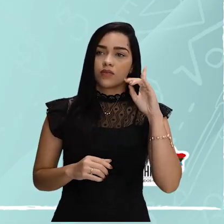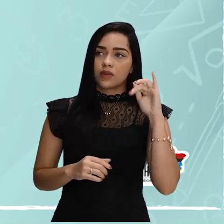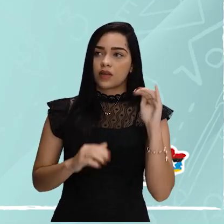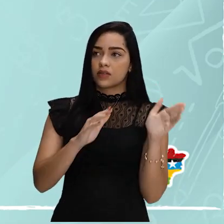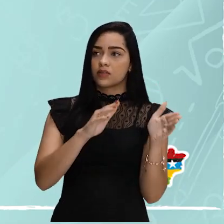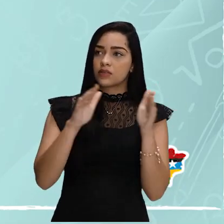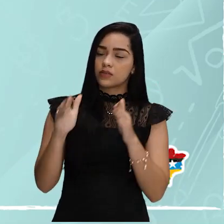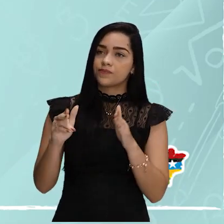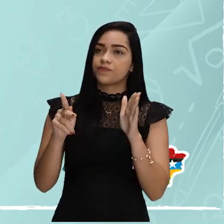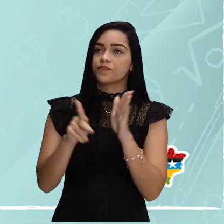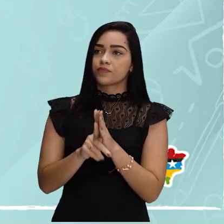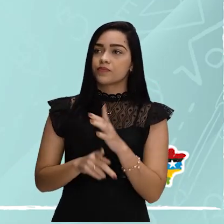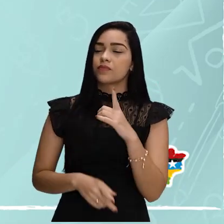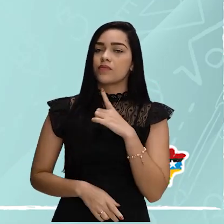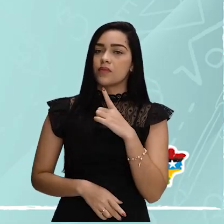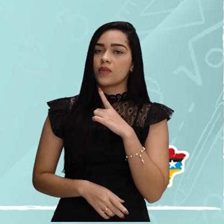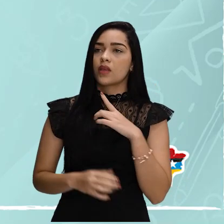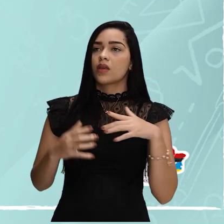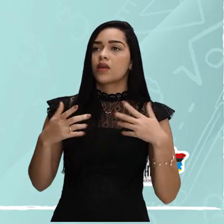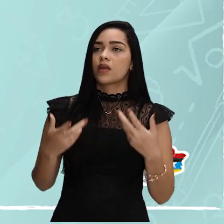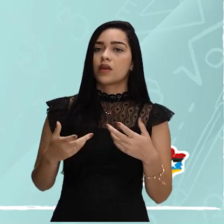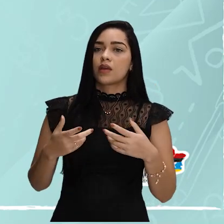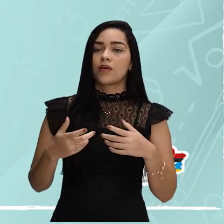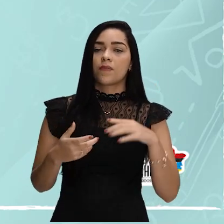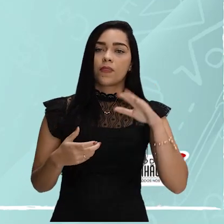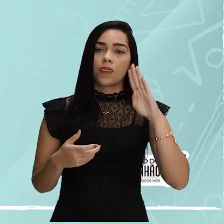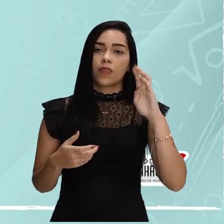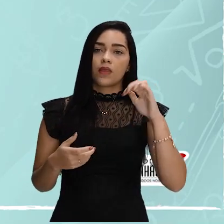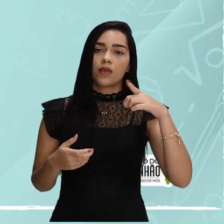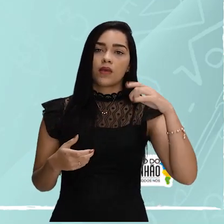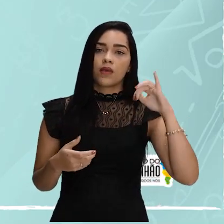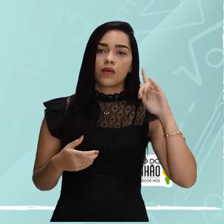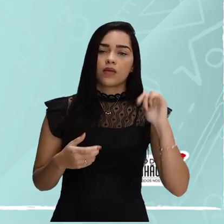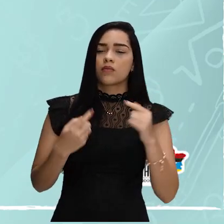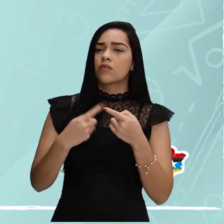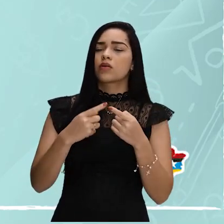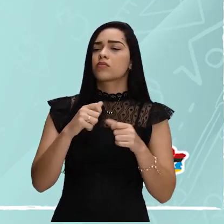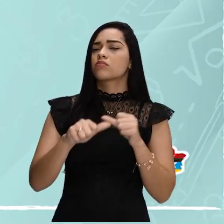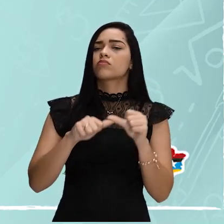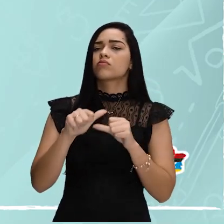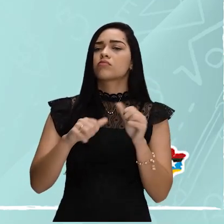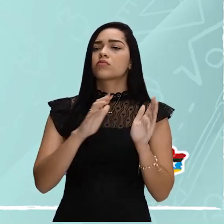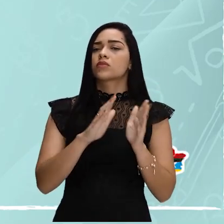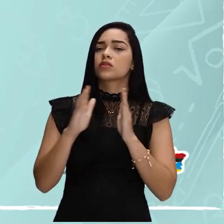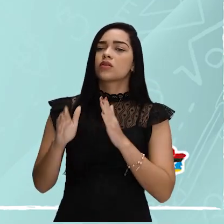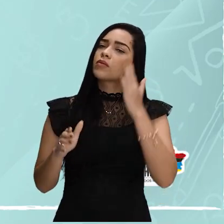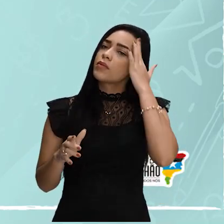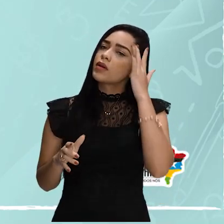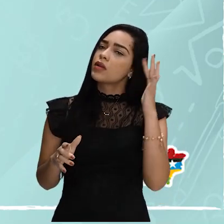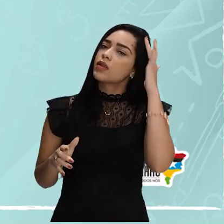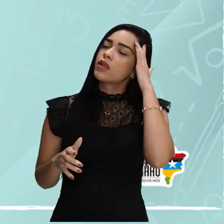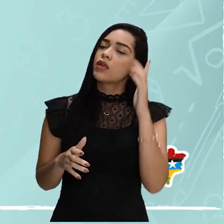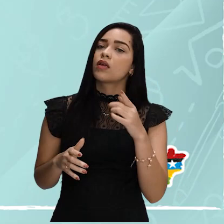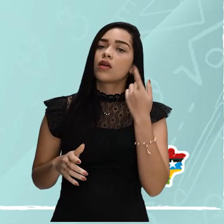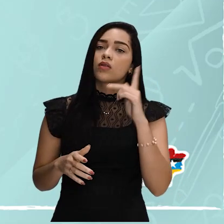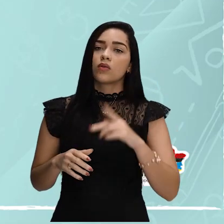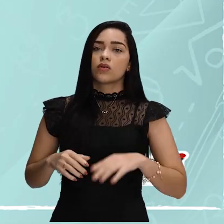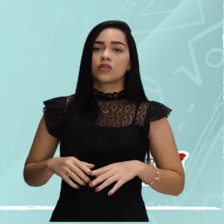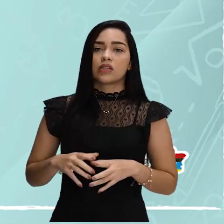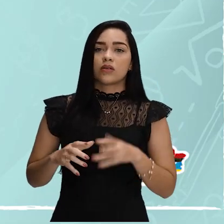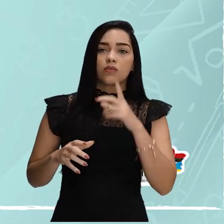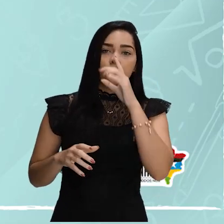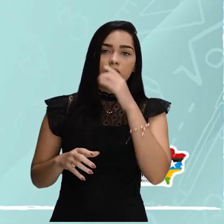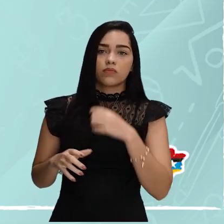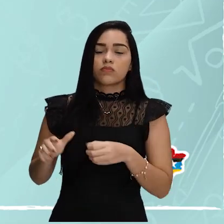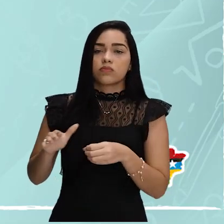transição, é o tecido que forma a bexiga. Por que é de transição? Vamos imaginar o seguinte, imagina a tua bexiga quando ela está